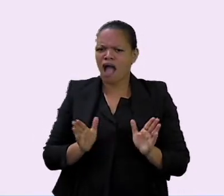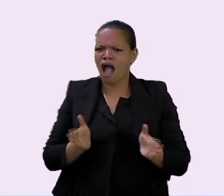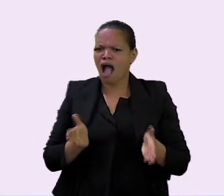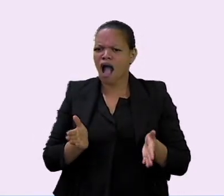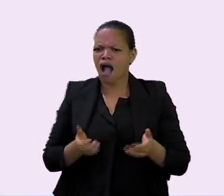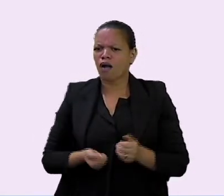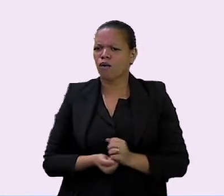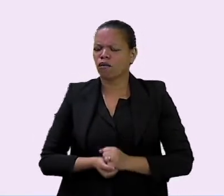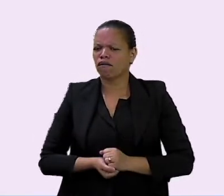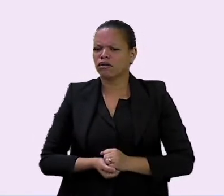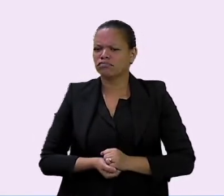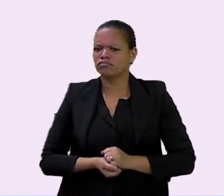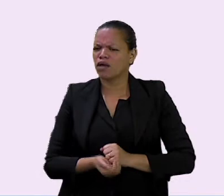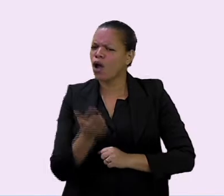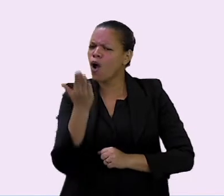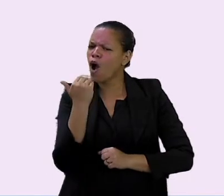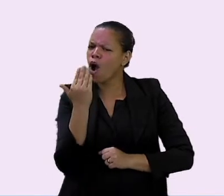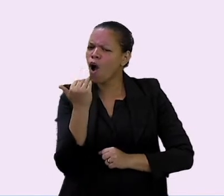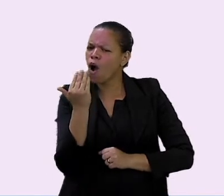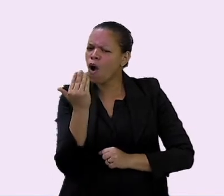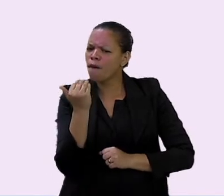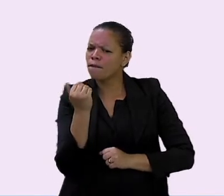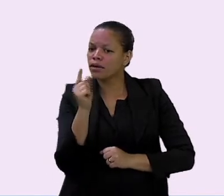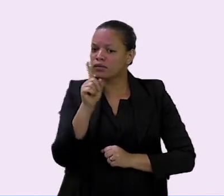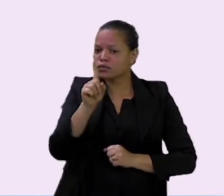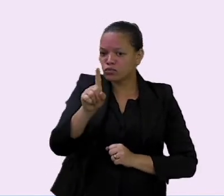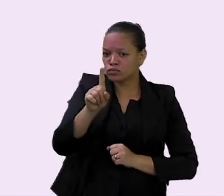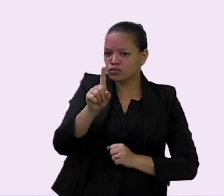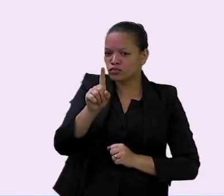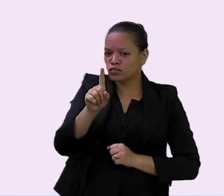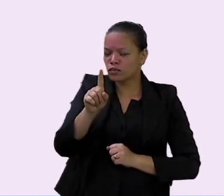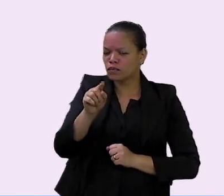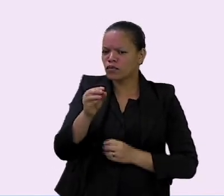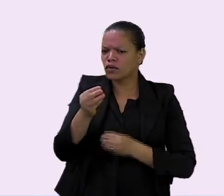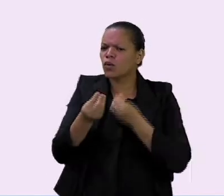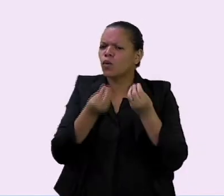comendo quanto desta maçã? Eu vou estar comendo